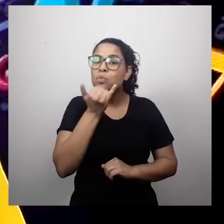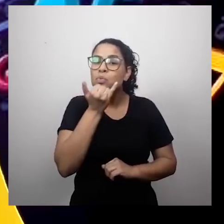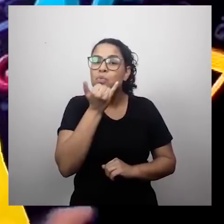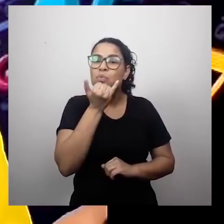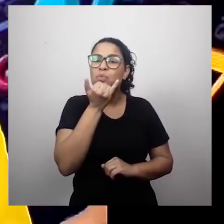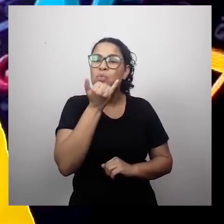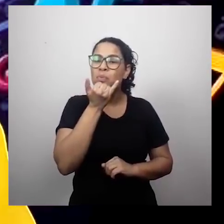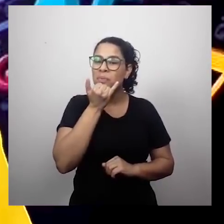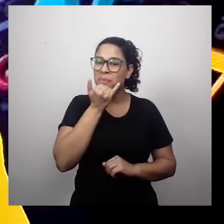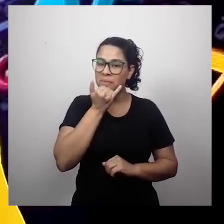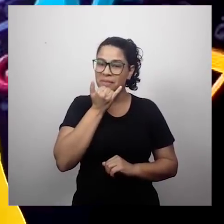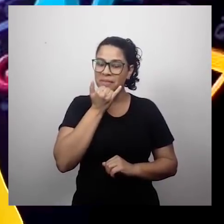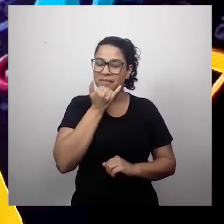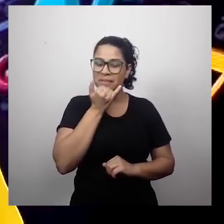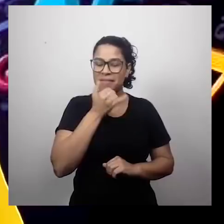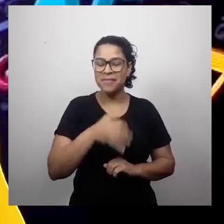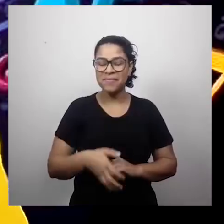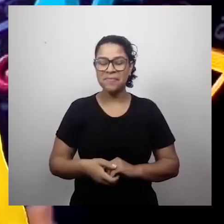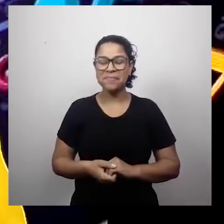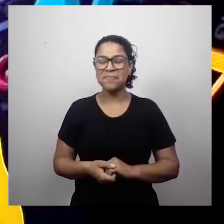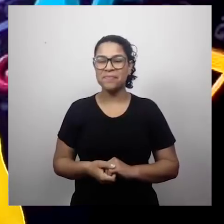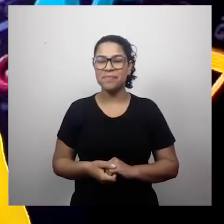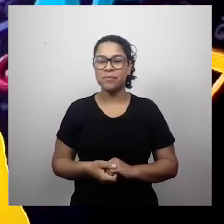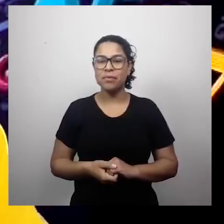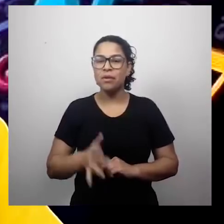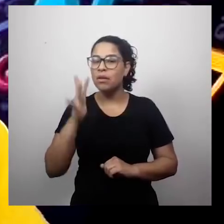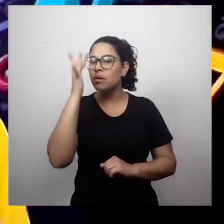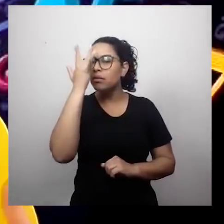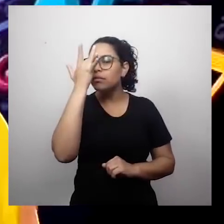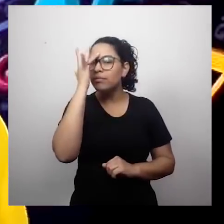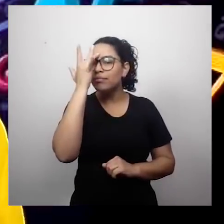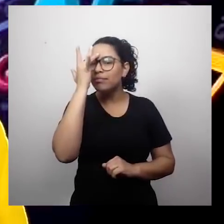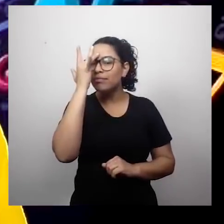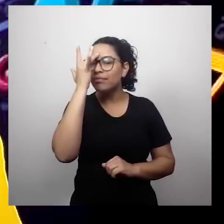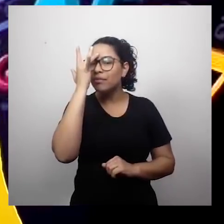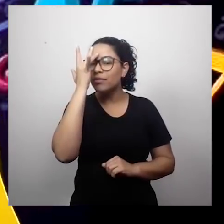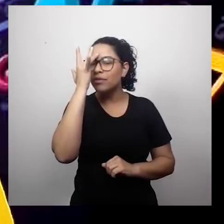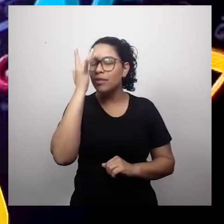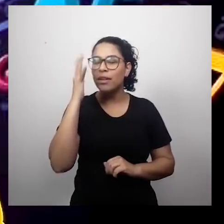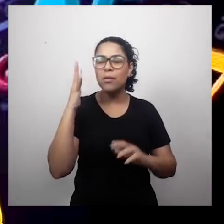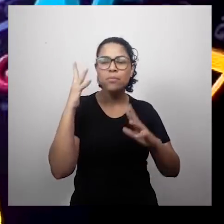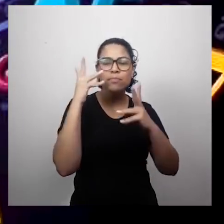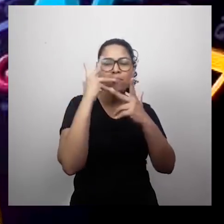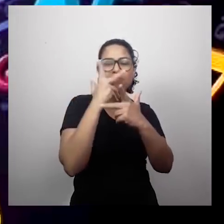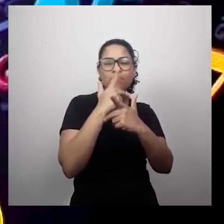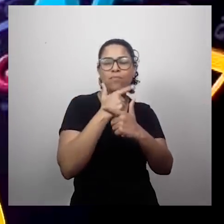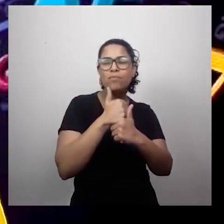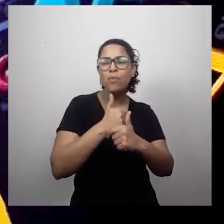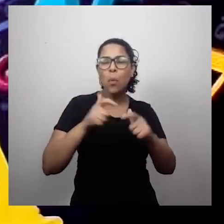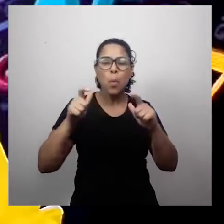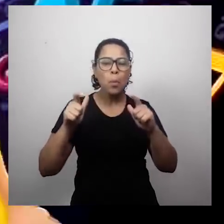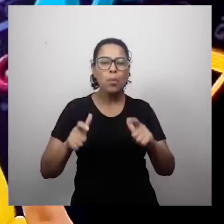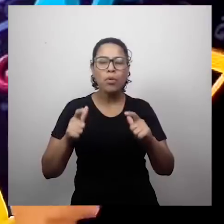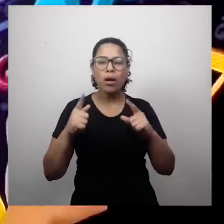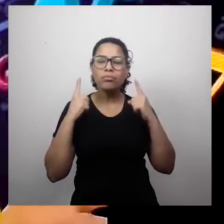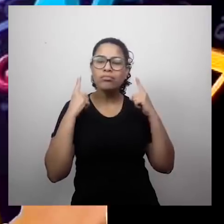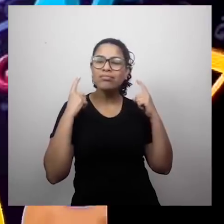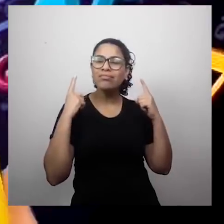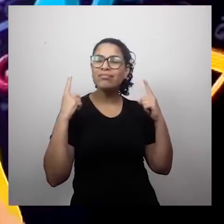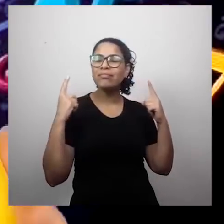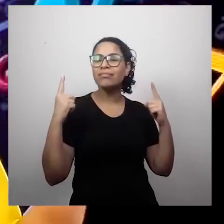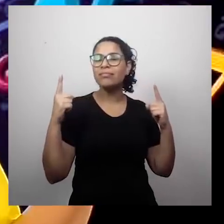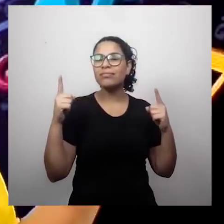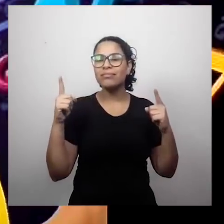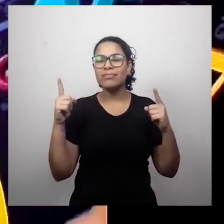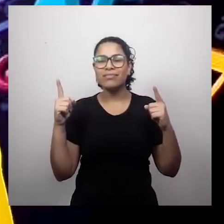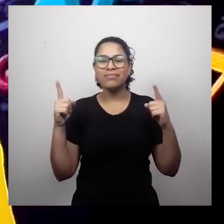Sorry. Wow, kids. The India is an amazing place. É um lugar tão maravilhoso e o som da sitar